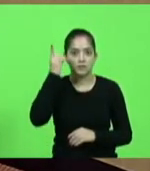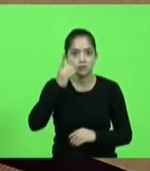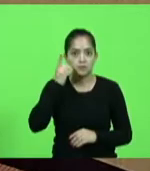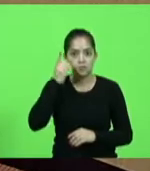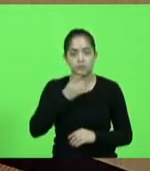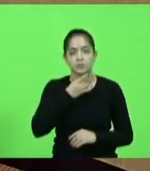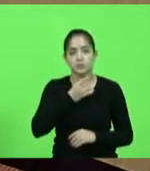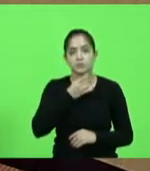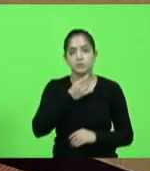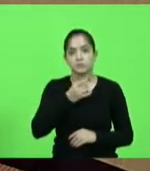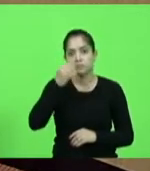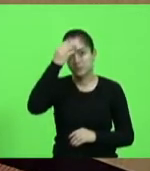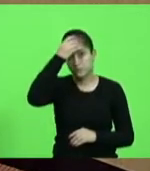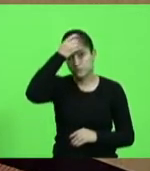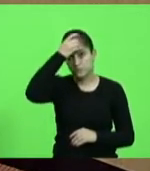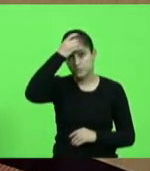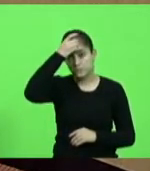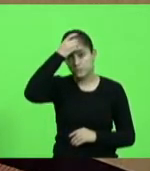15 minutos, deputado.